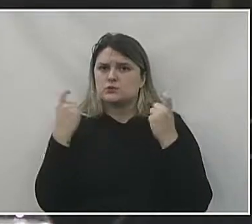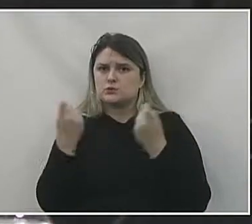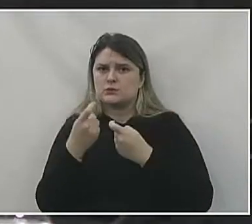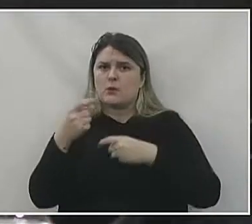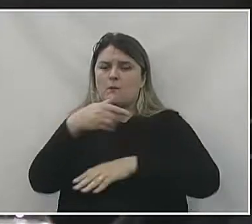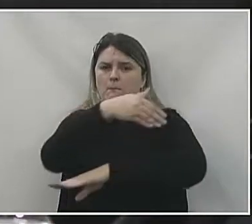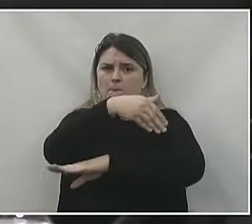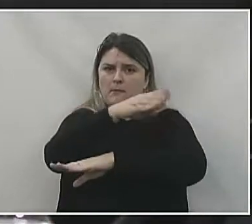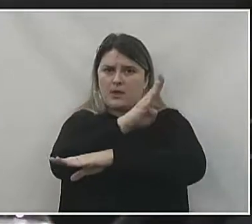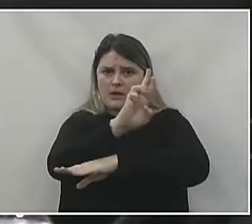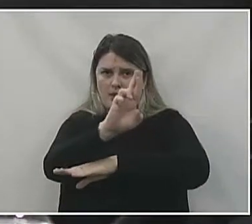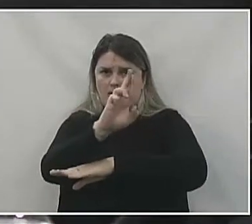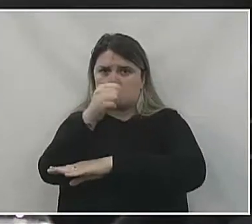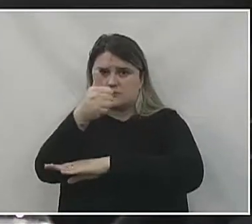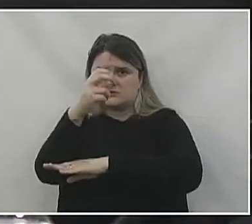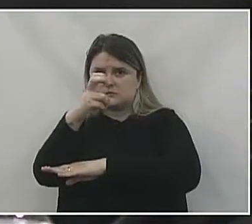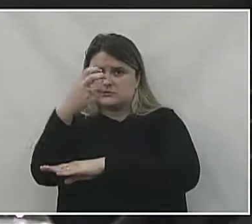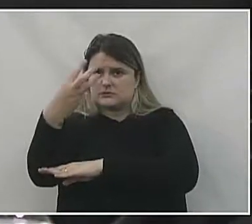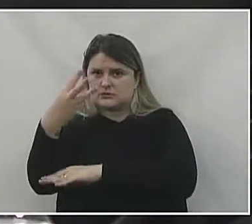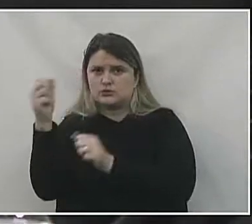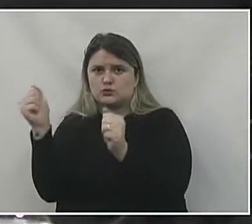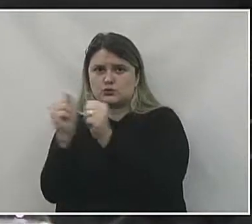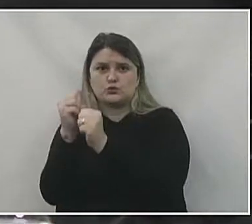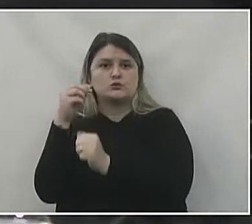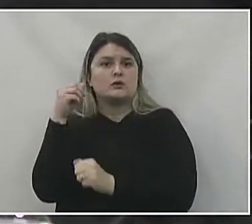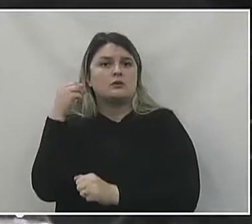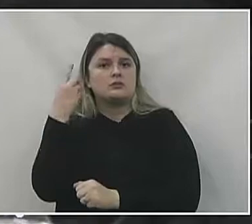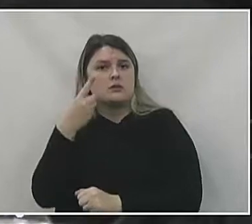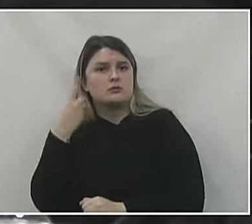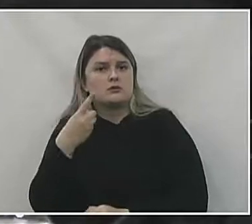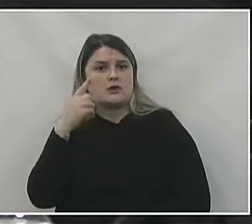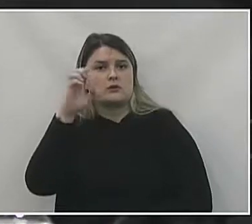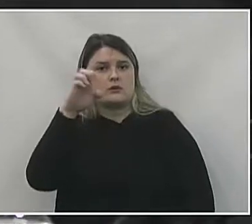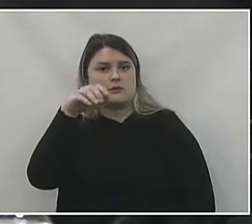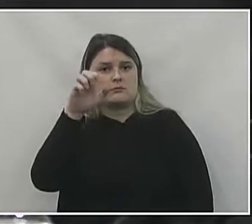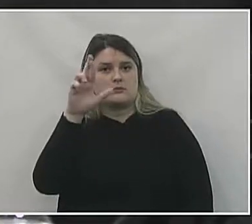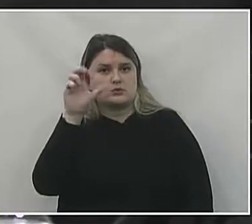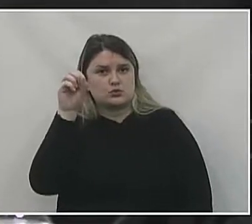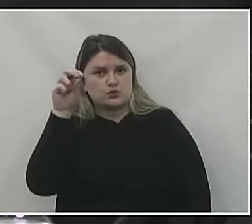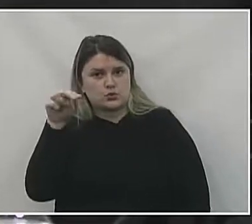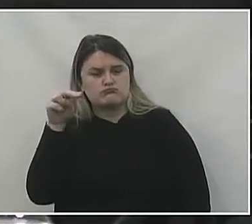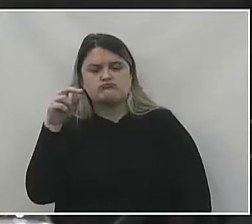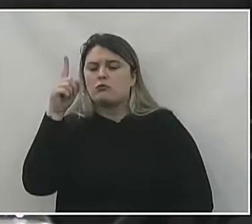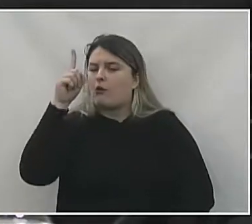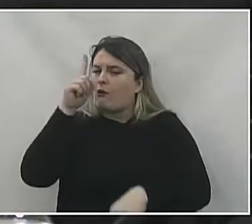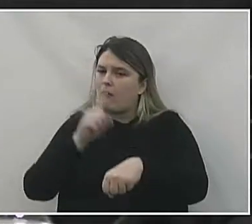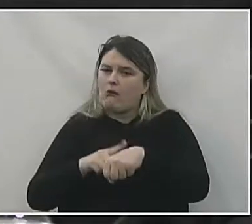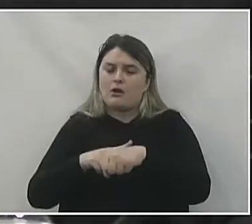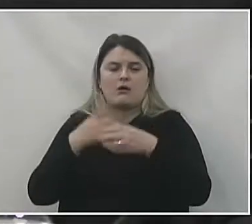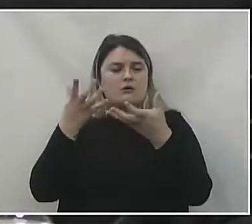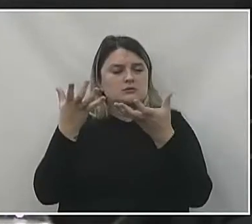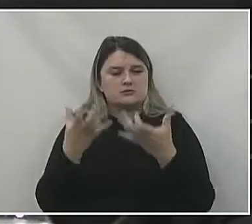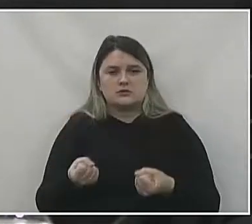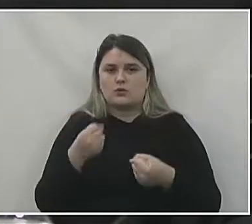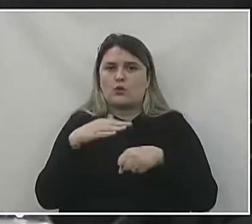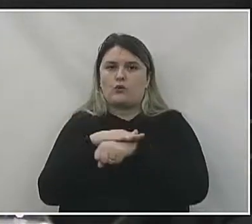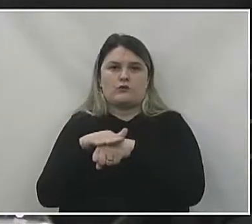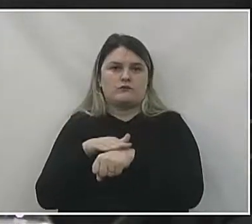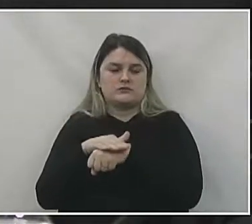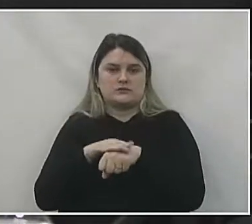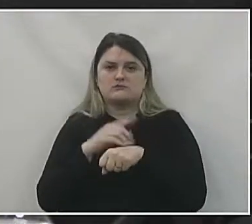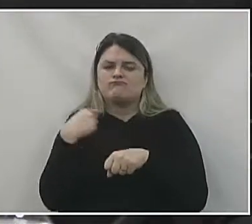br-153 junto com o deputado Emerson bacil que prontamente atendeu nosso pedido